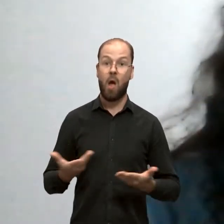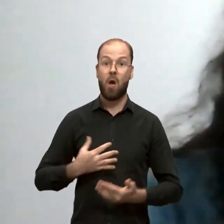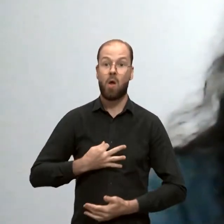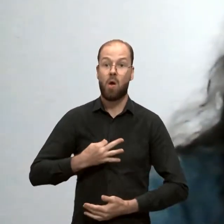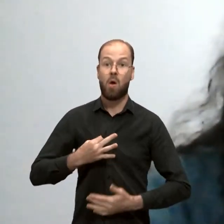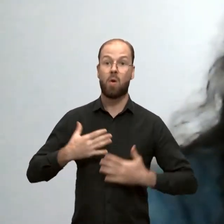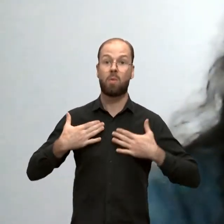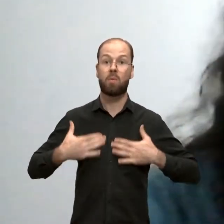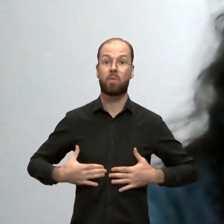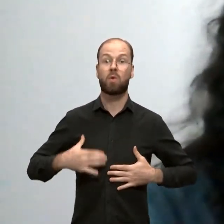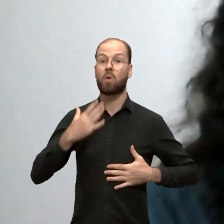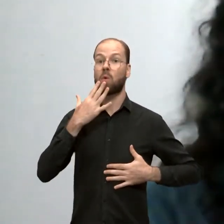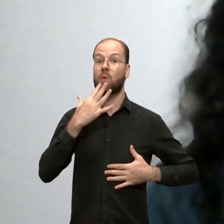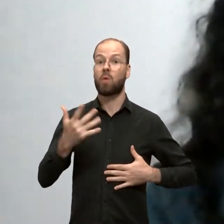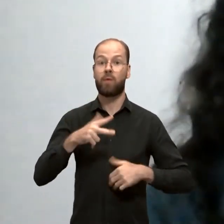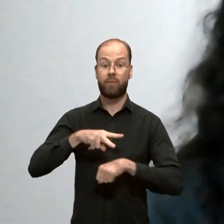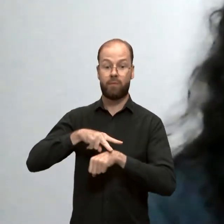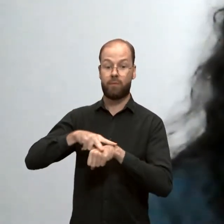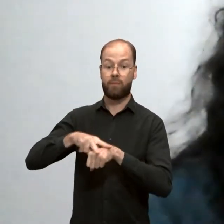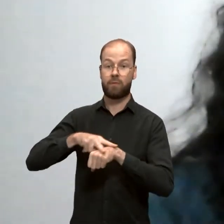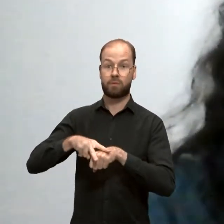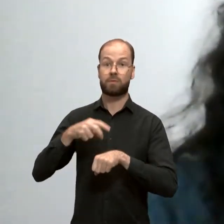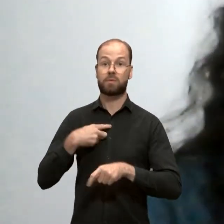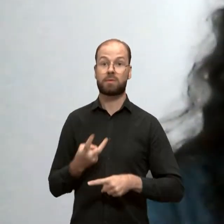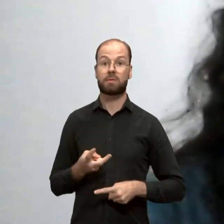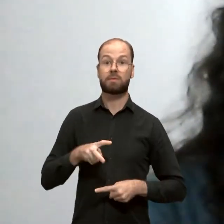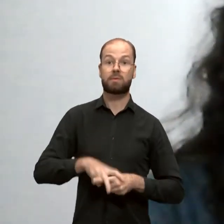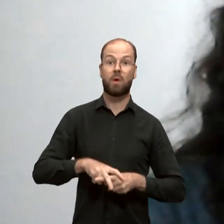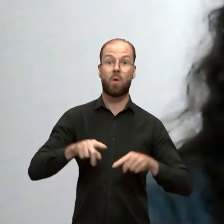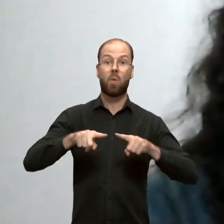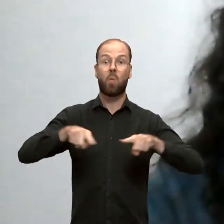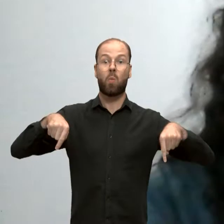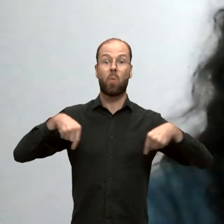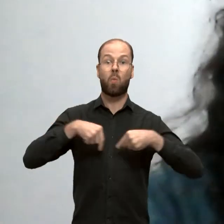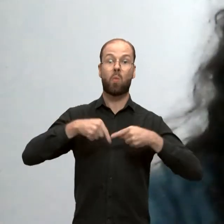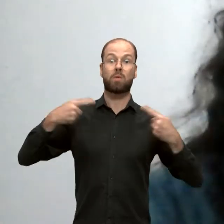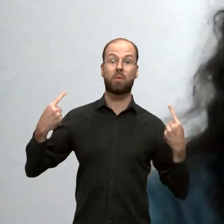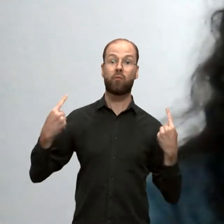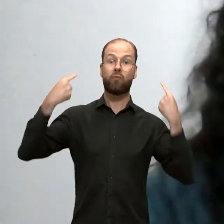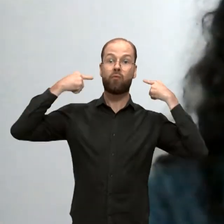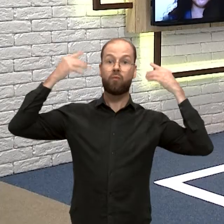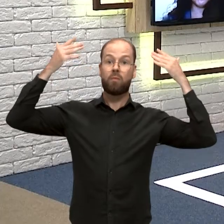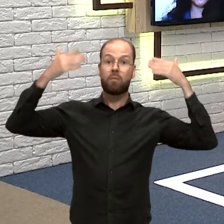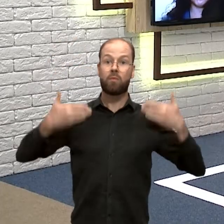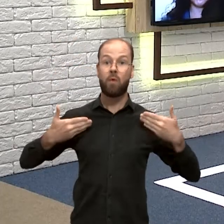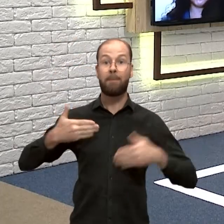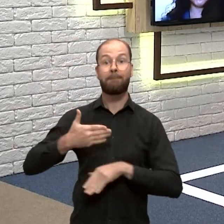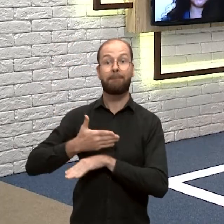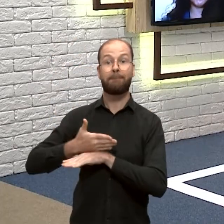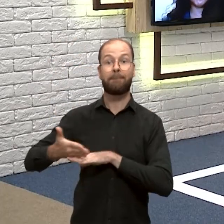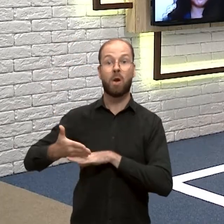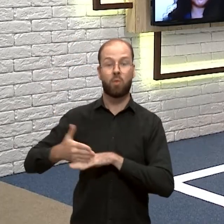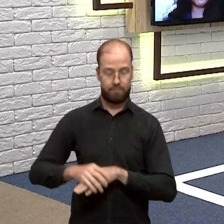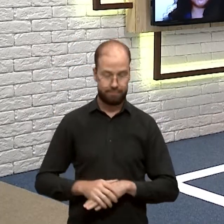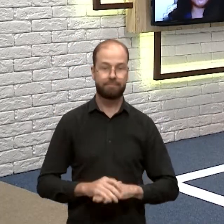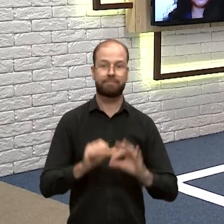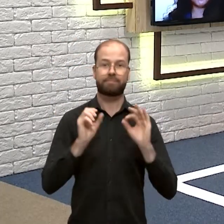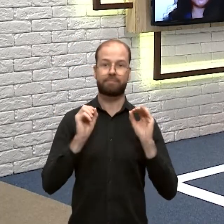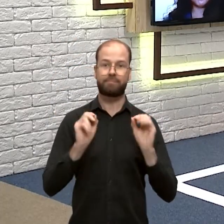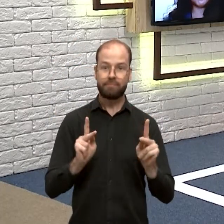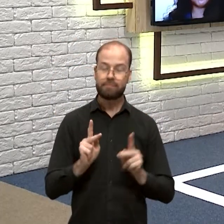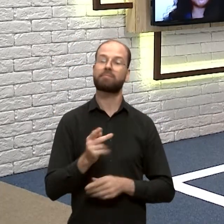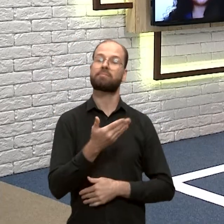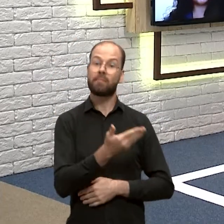verde e estou sentada no meu quarto com fundo branco. Tá certo, obrigada, Cecília. Vou começar com o professor